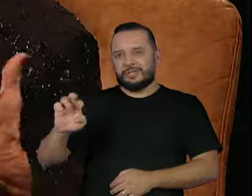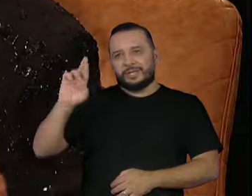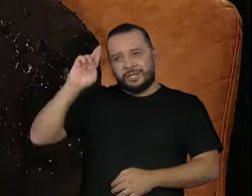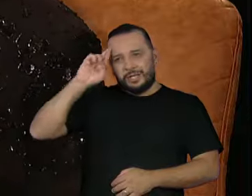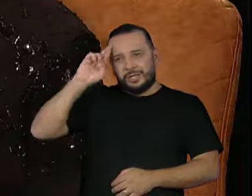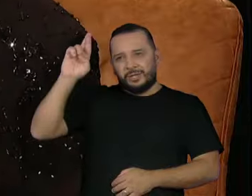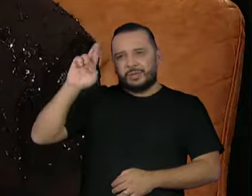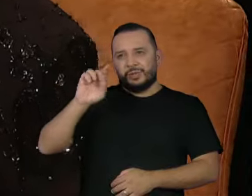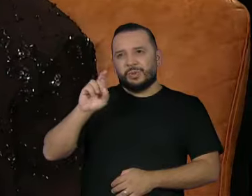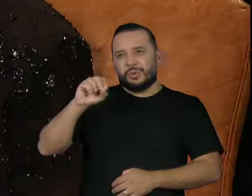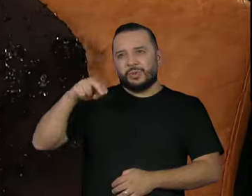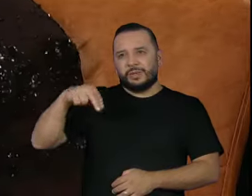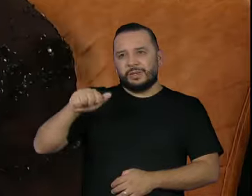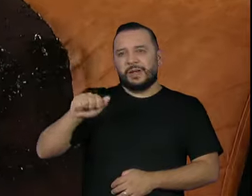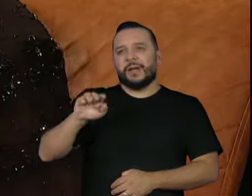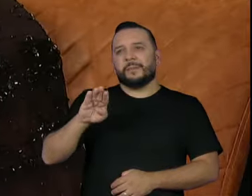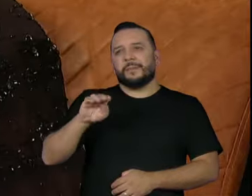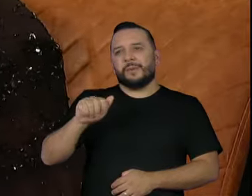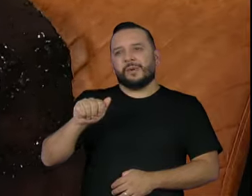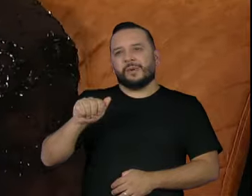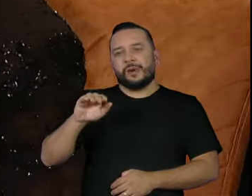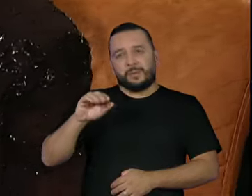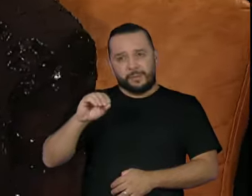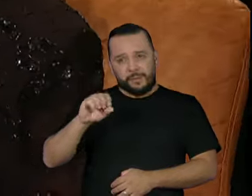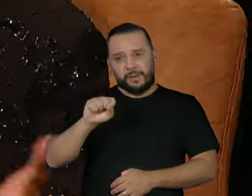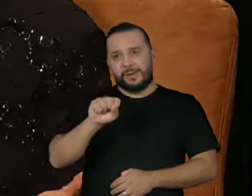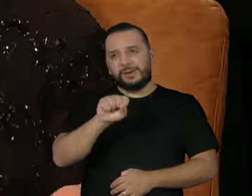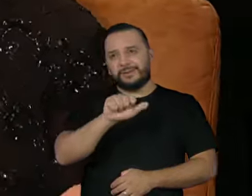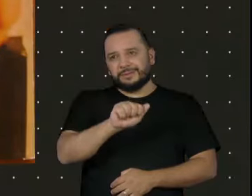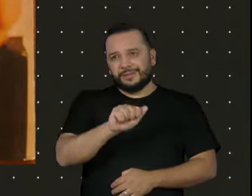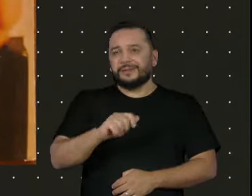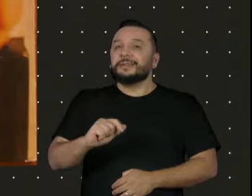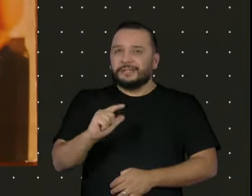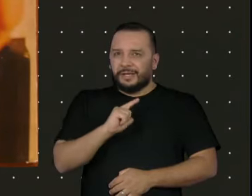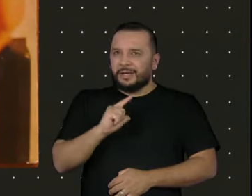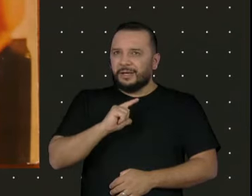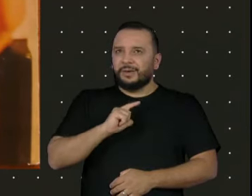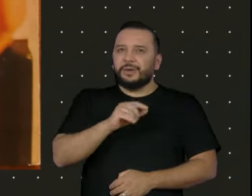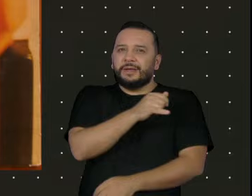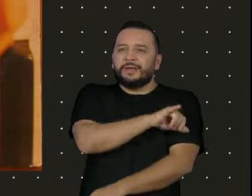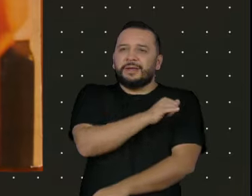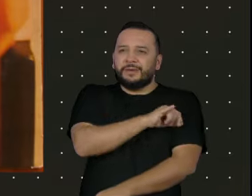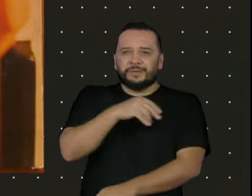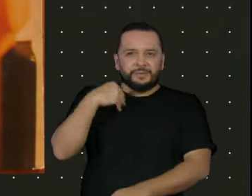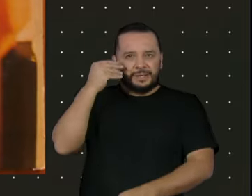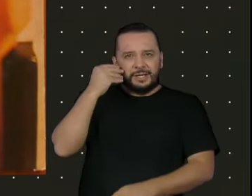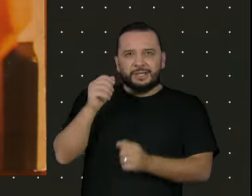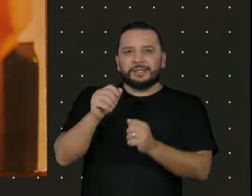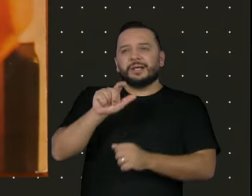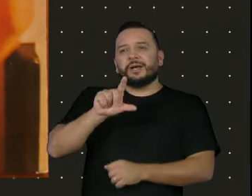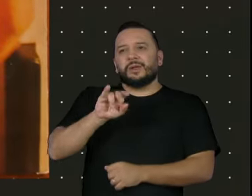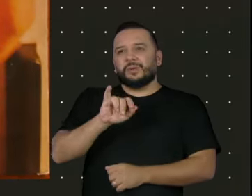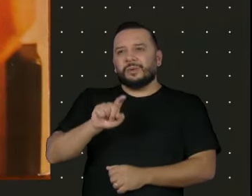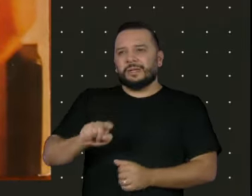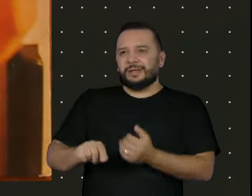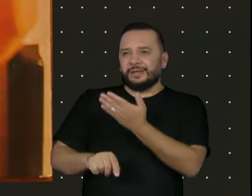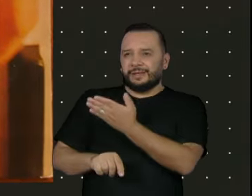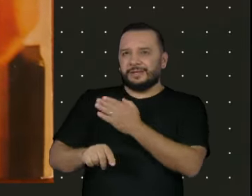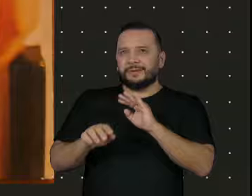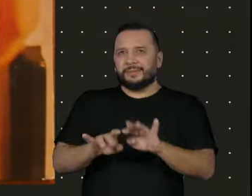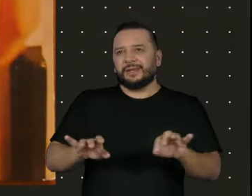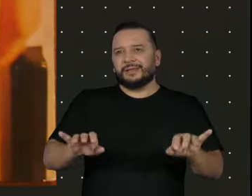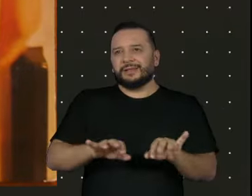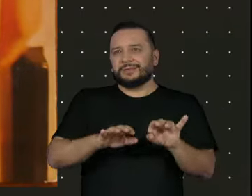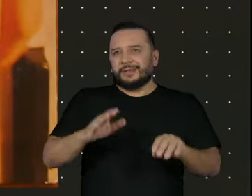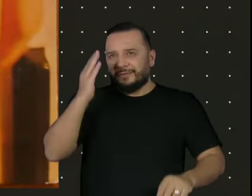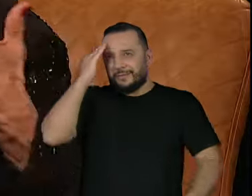eu já vinha do Rio com minha experiência com o Luiz Essa, né? Foi o primeiro grande pianista. Olha Você como só eu sou trabalhou com antipática. grandes pianistas,